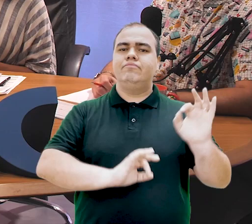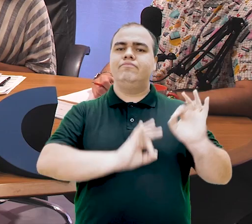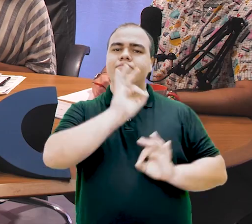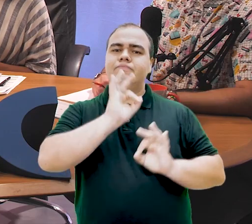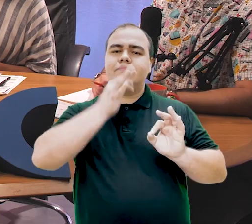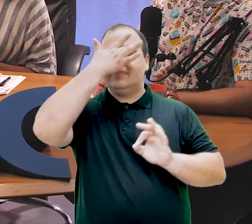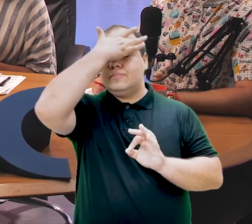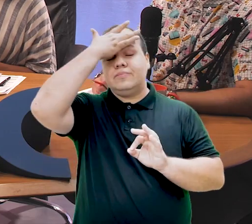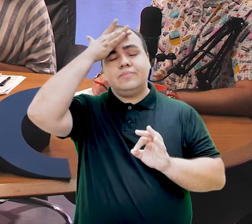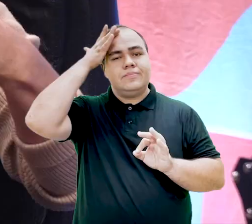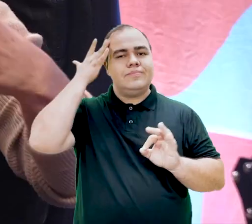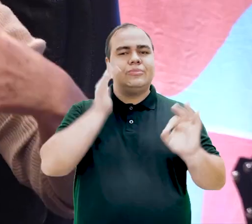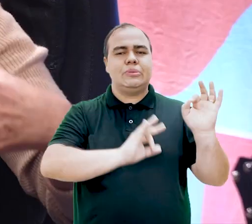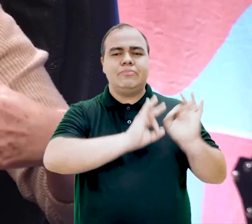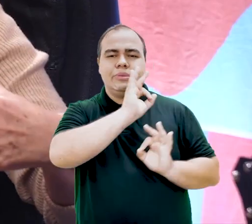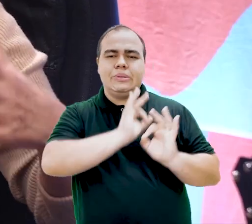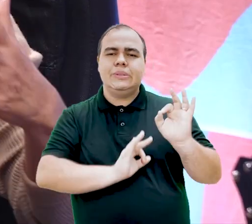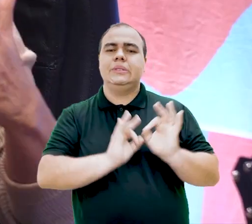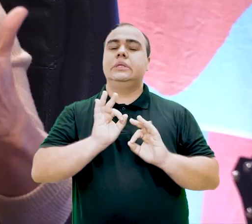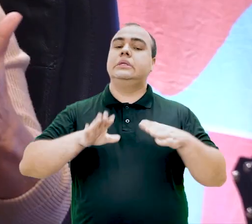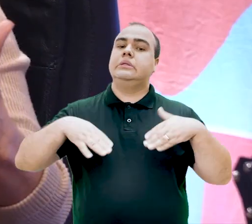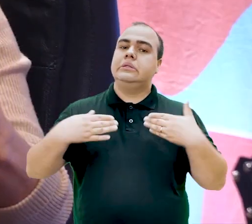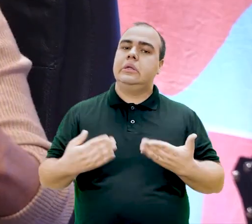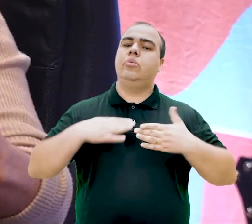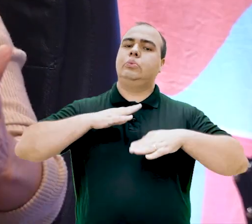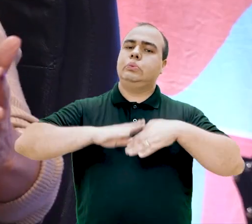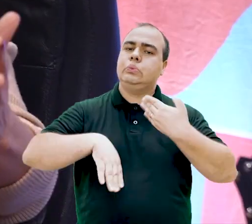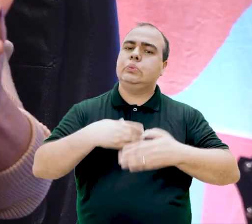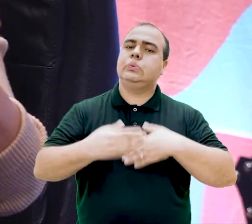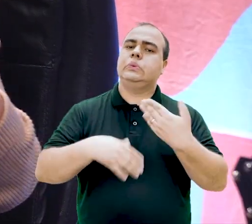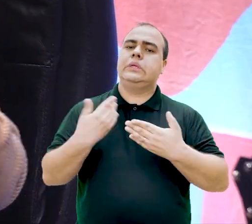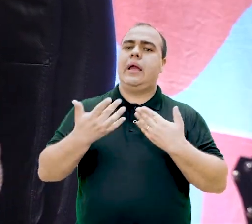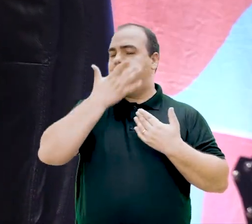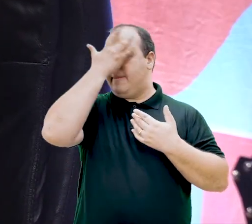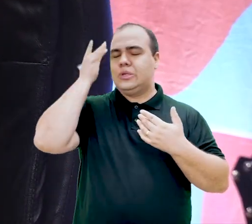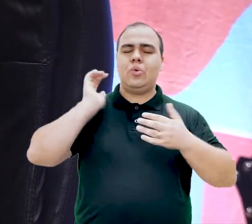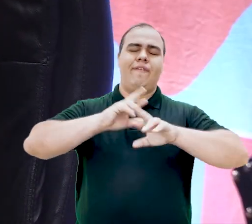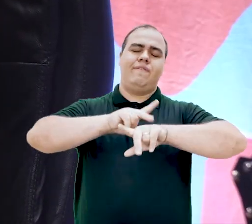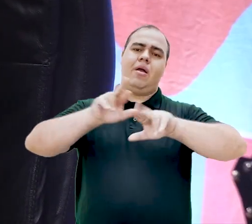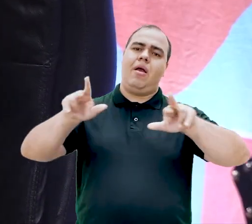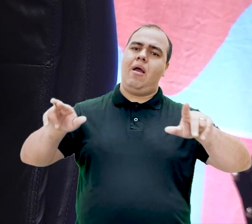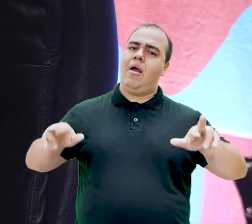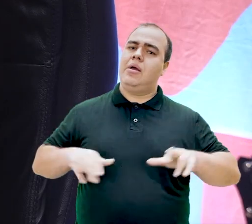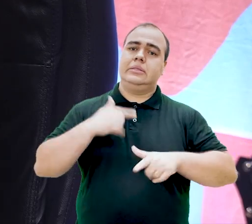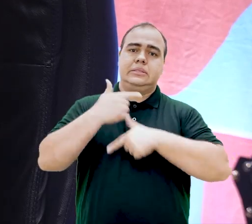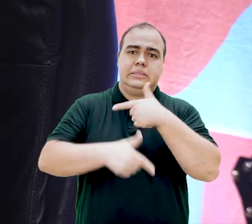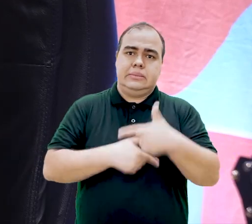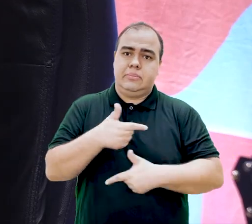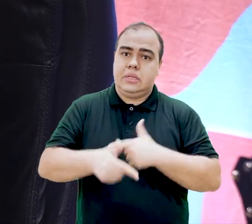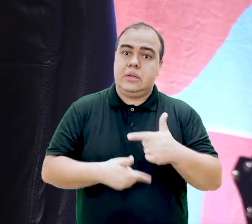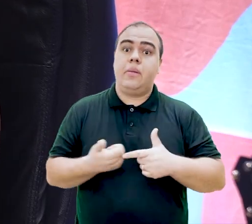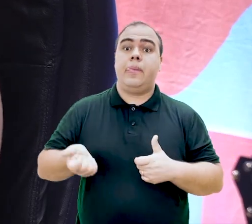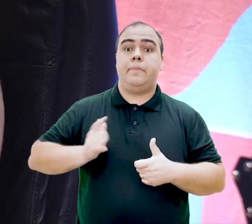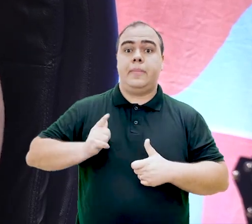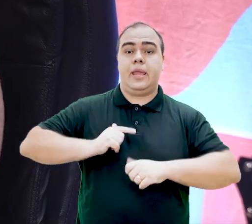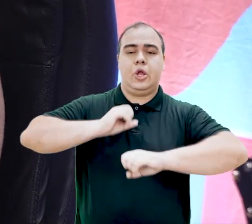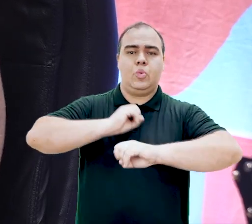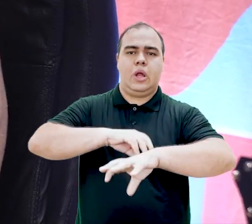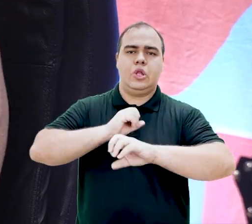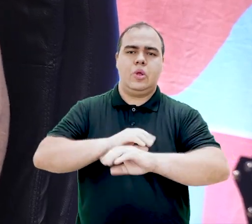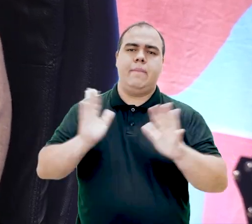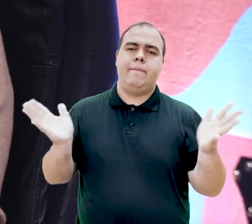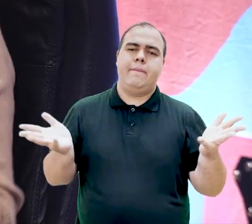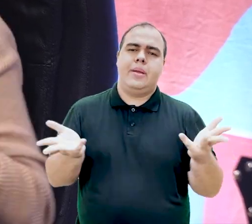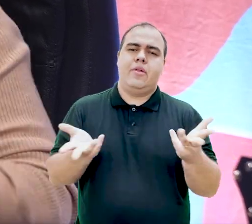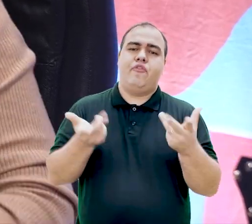arquitetura então todo esse essa coisa ela tem sido construída por muitas mãos a gente tem educadores excepcionais no Brasil